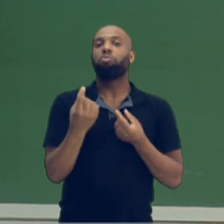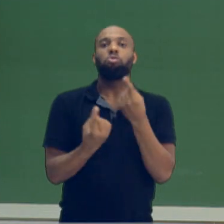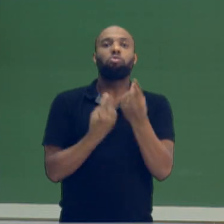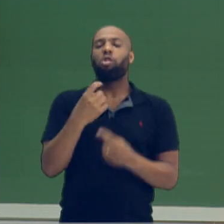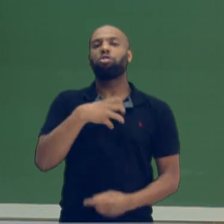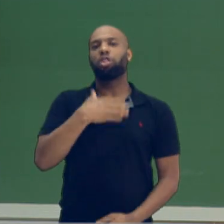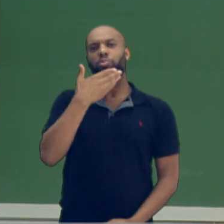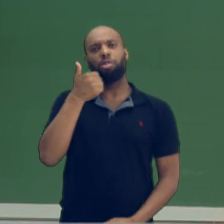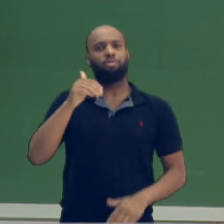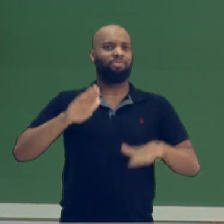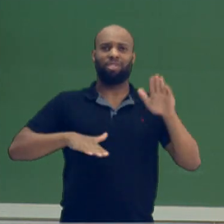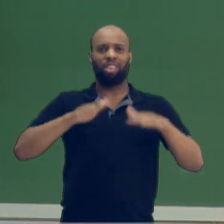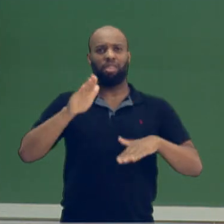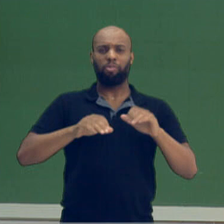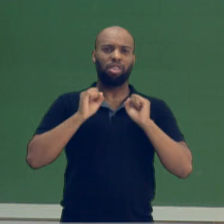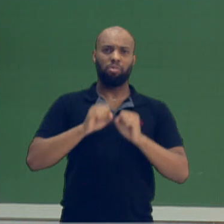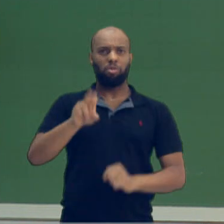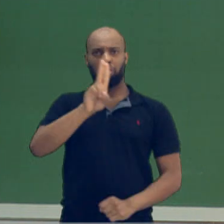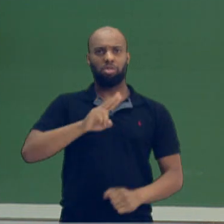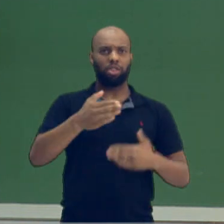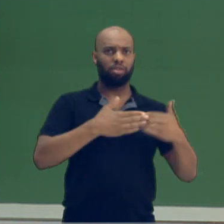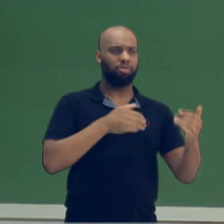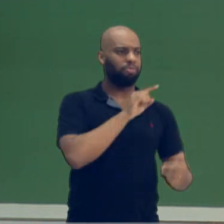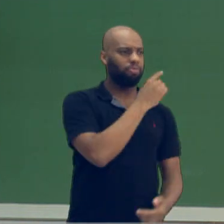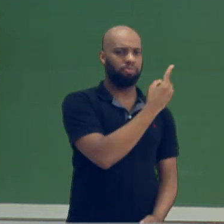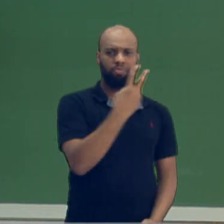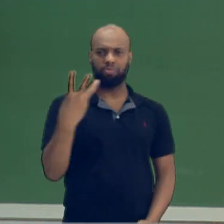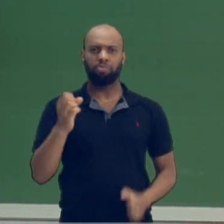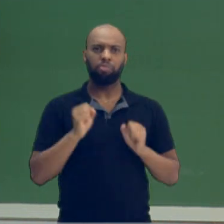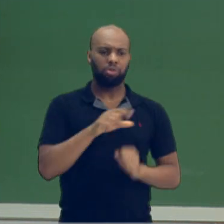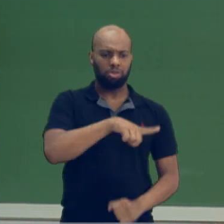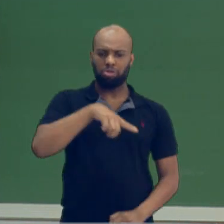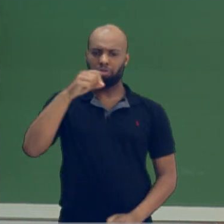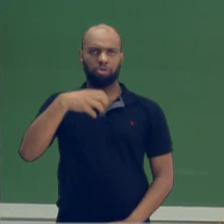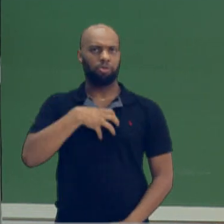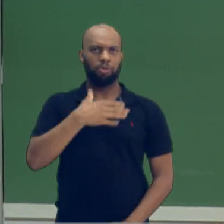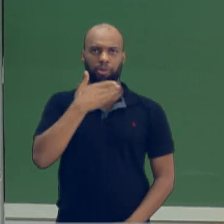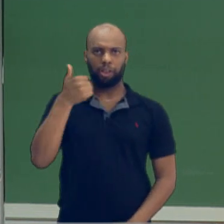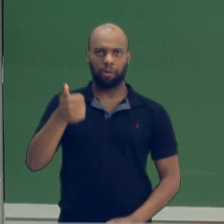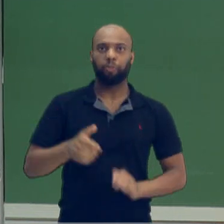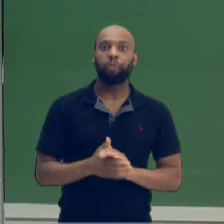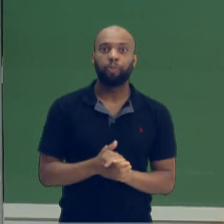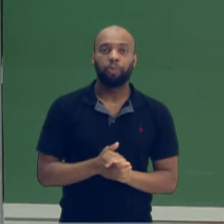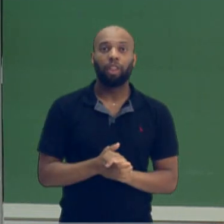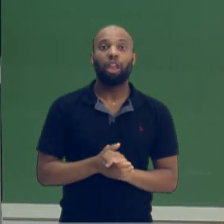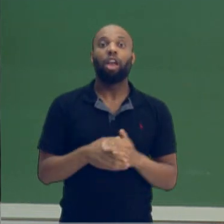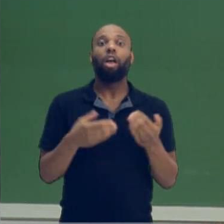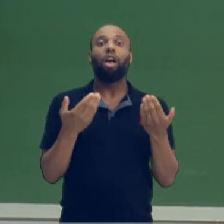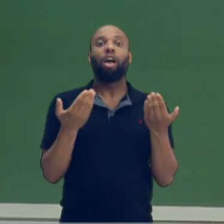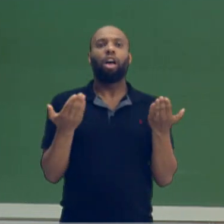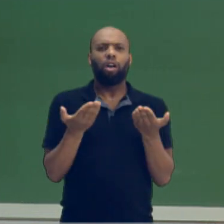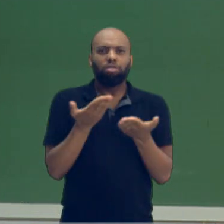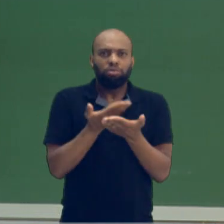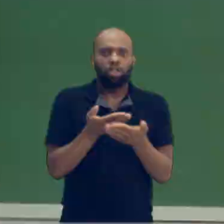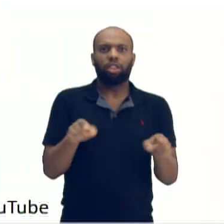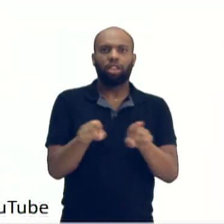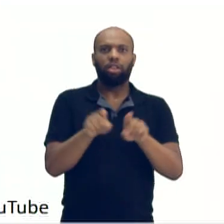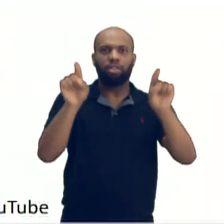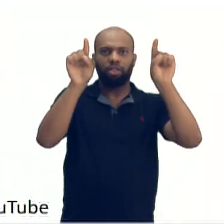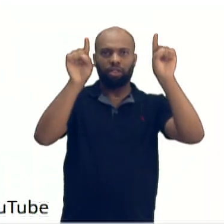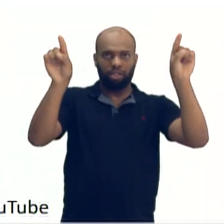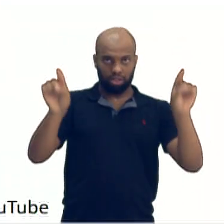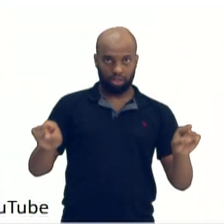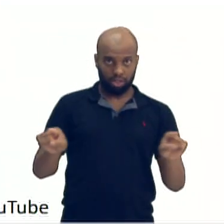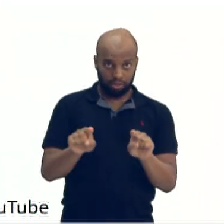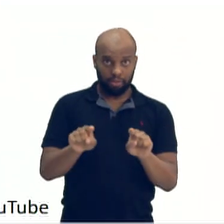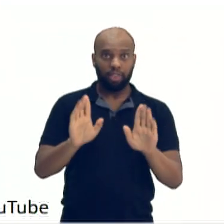correta? Depende, gente, vocês podem usar qualquer um dos três, tá? O que mais que a gente vai ver de matrizes? Para a gente definir